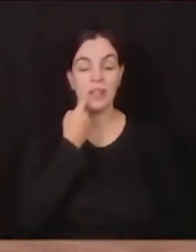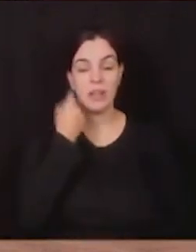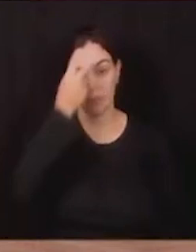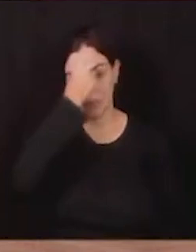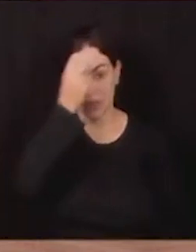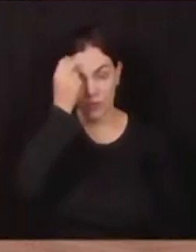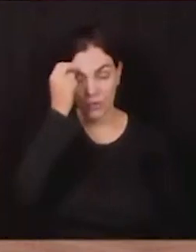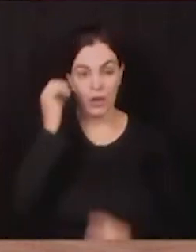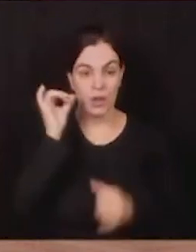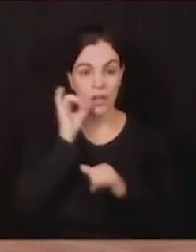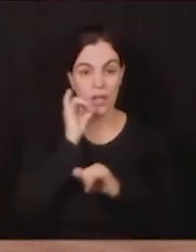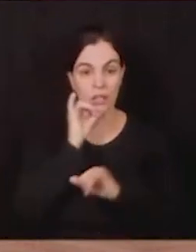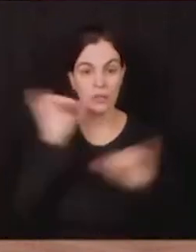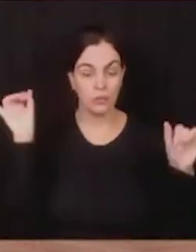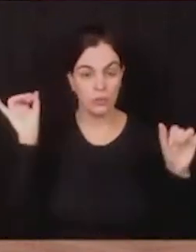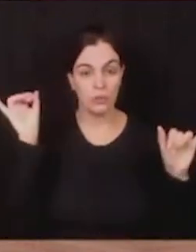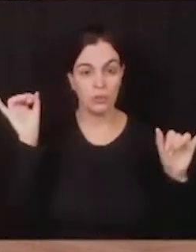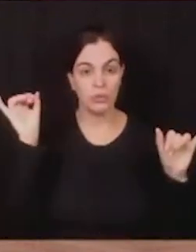a classificação final dos